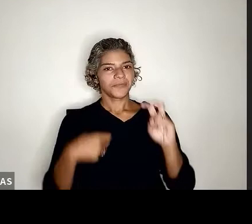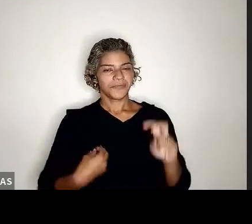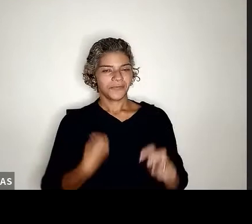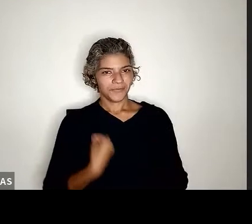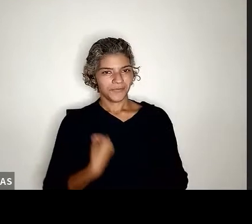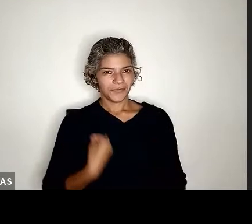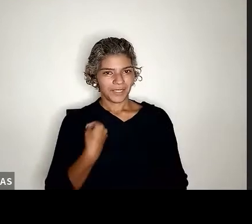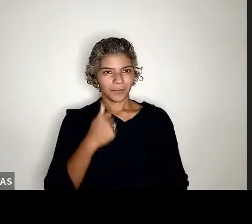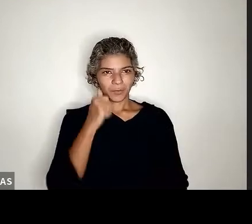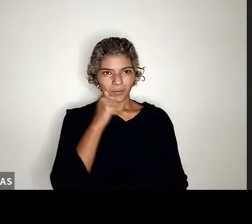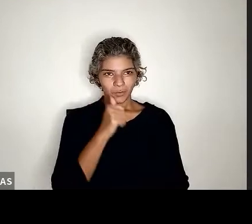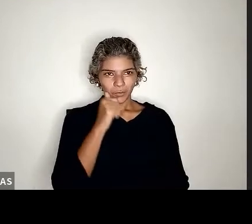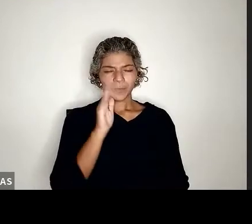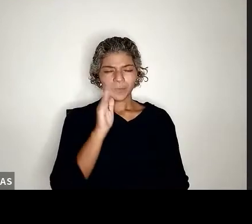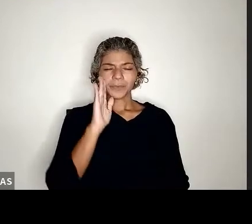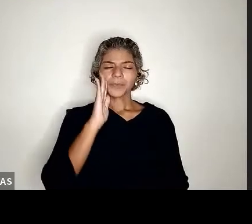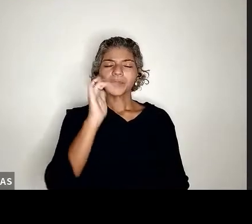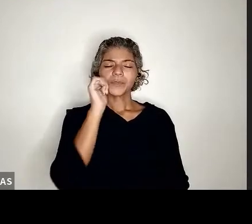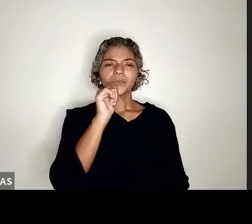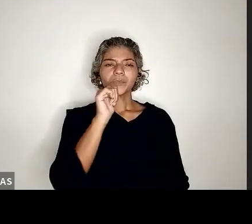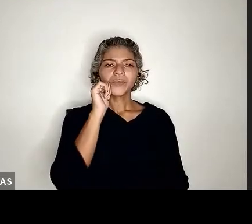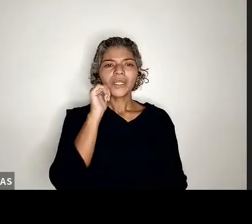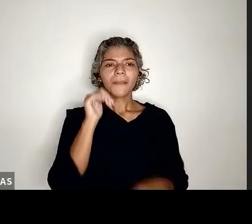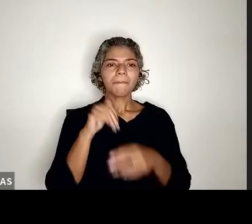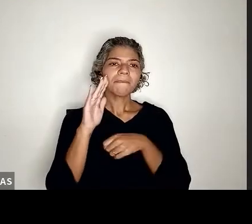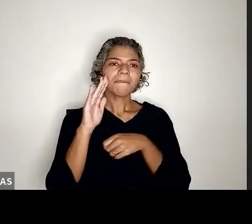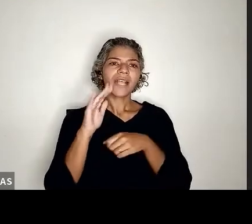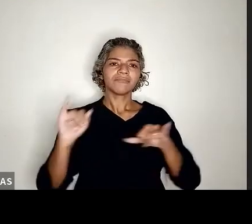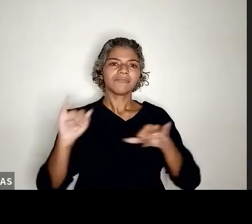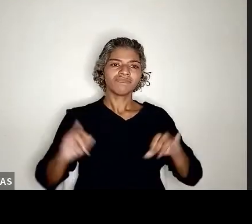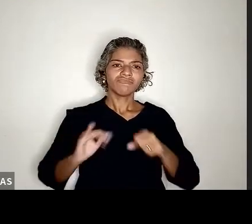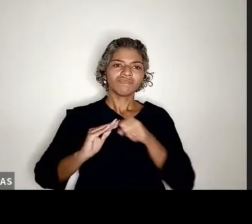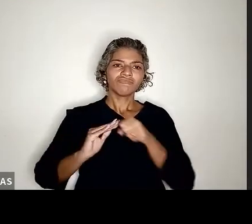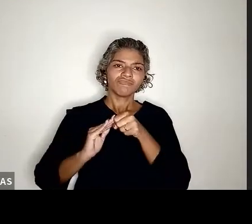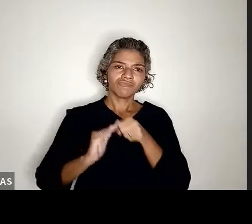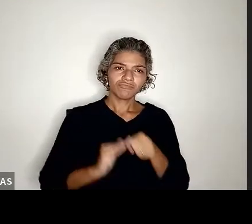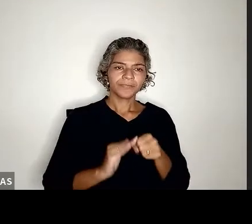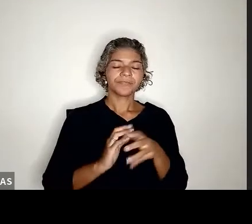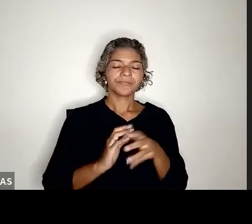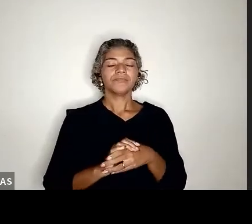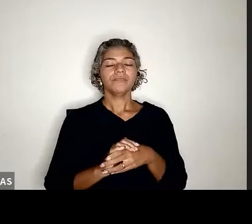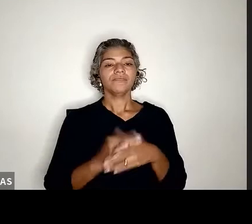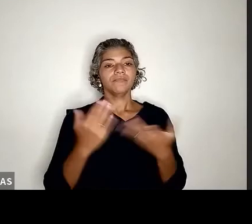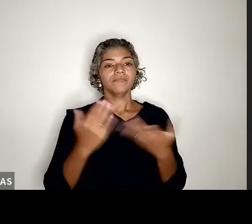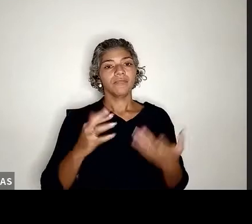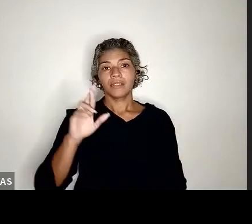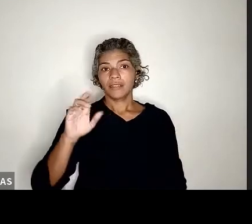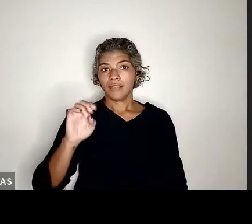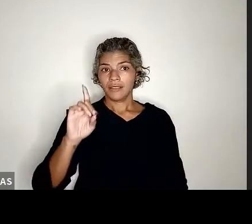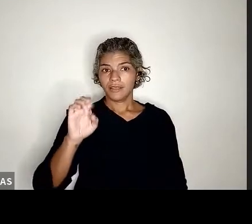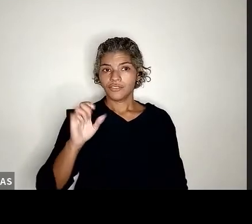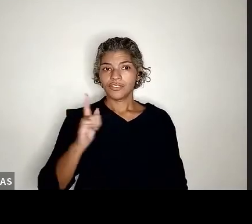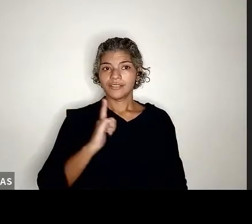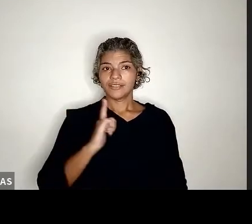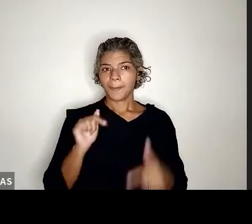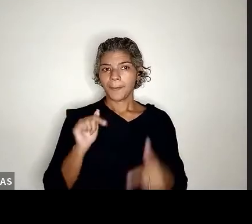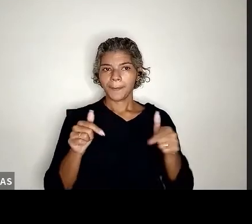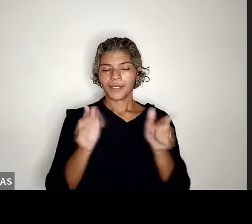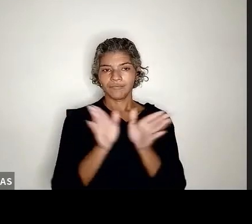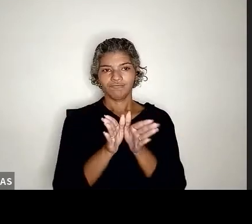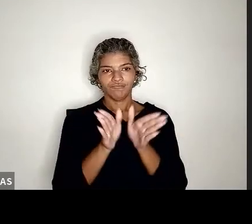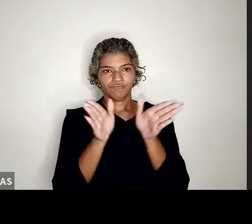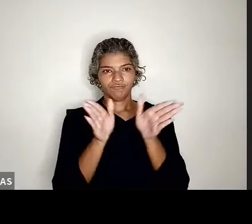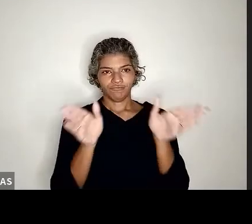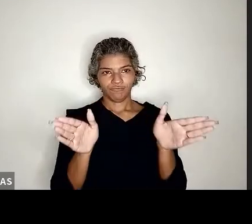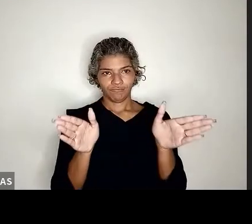mais vulneráveis. E aí a rede, necessariamente, ela tem dois braços. Um é esse nosso esforço, como mulheres